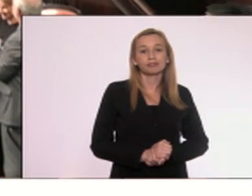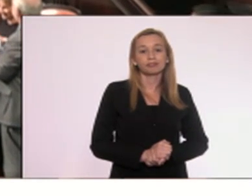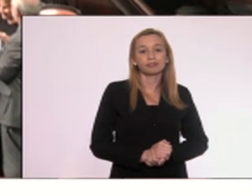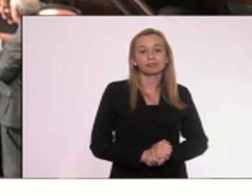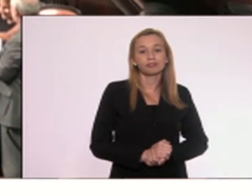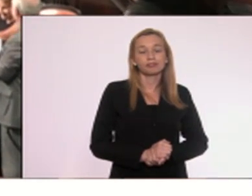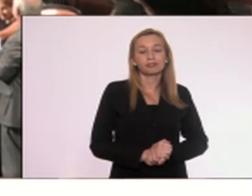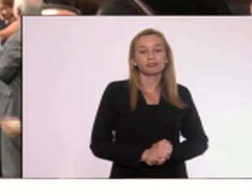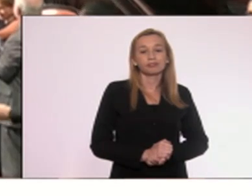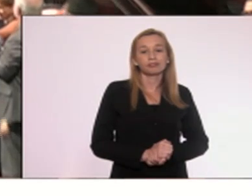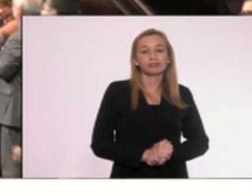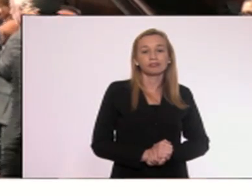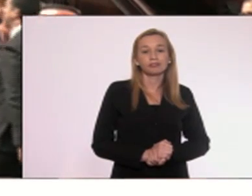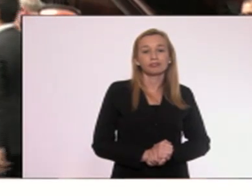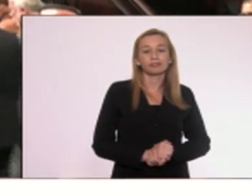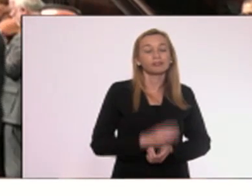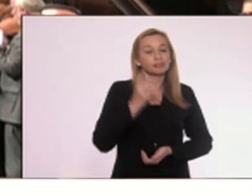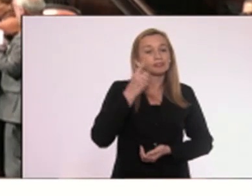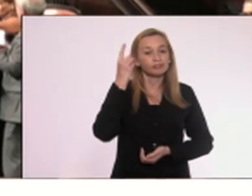deputado Cozzolino,